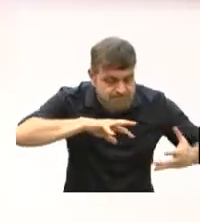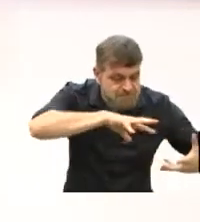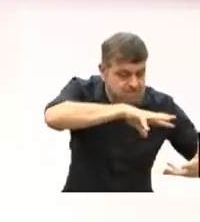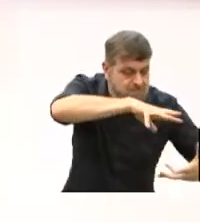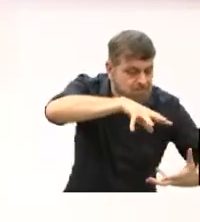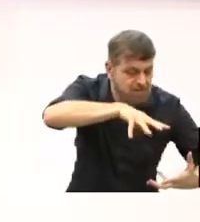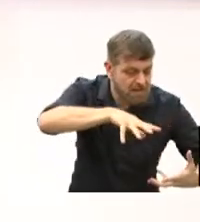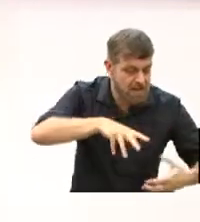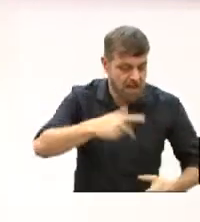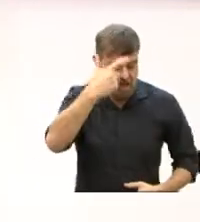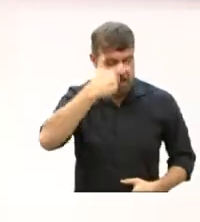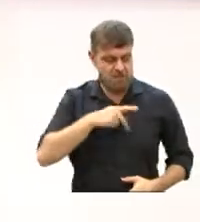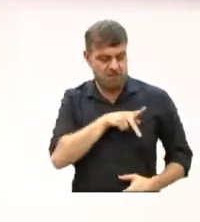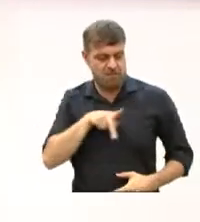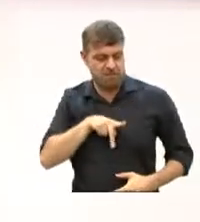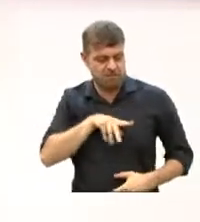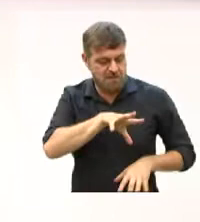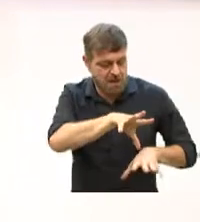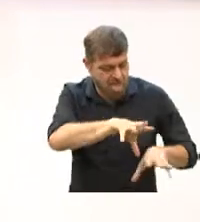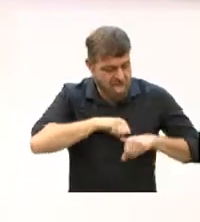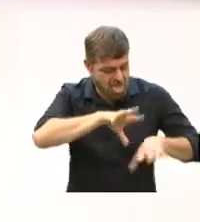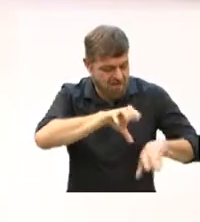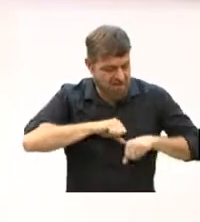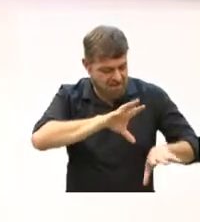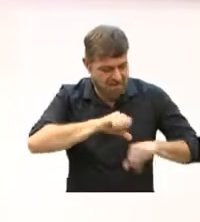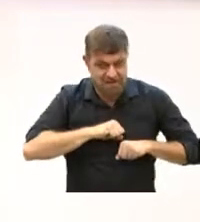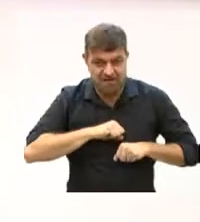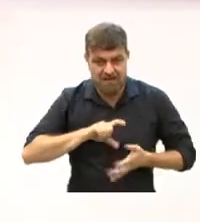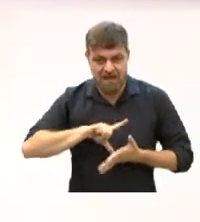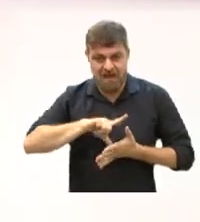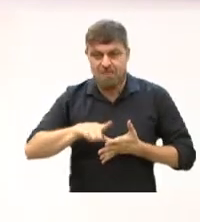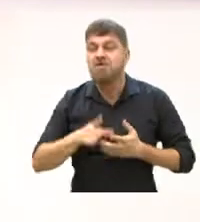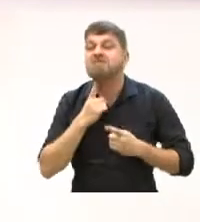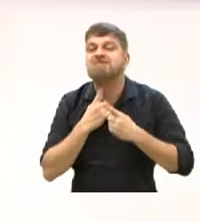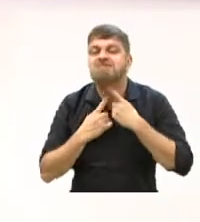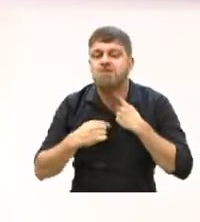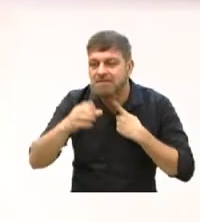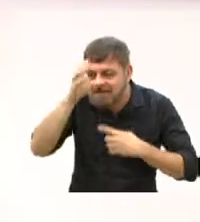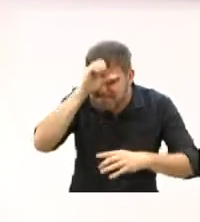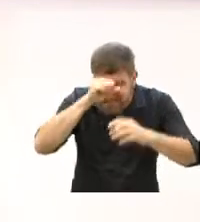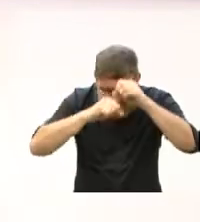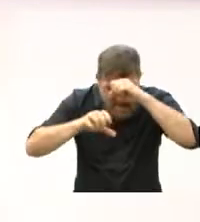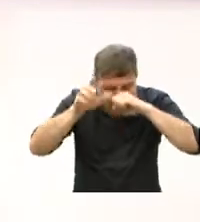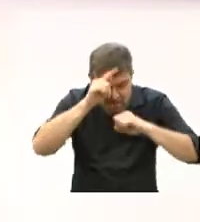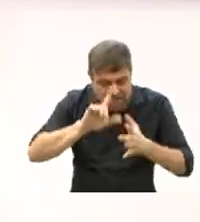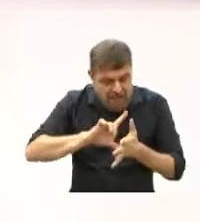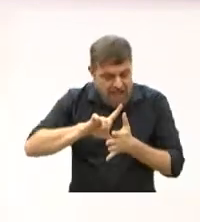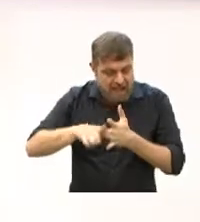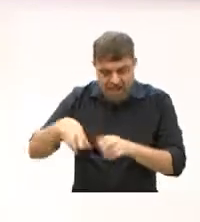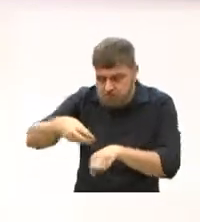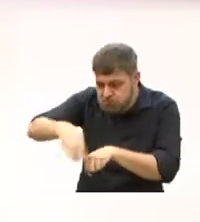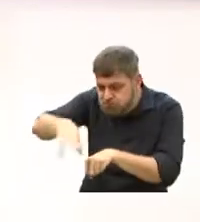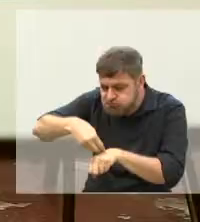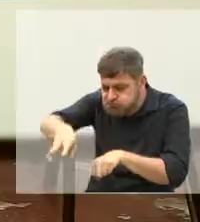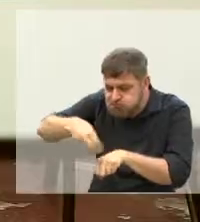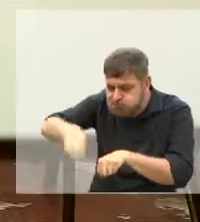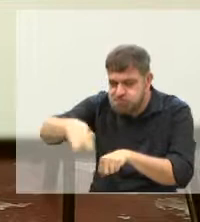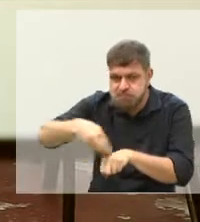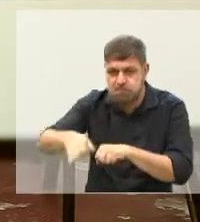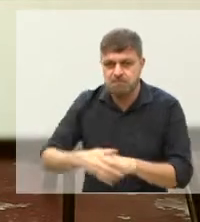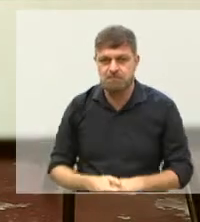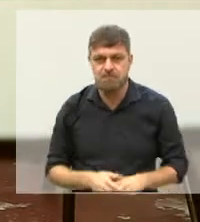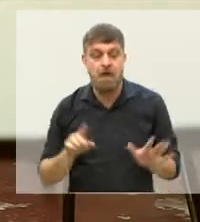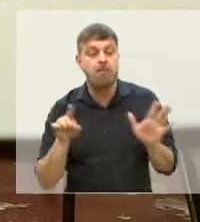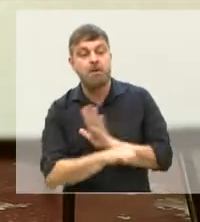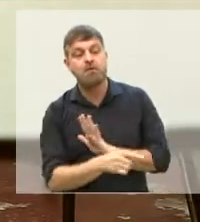perpassar o trabalho do professor. Um bom professor, ele é movido a isso. Ele é movido a esse desejo de aprender e esse desejo de levar outros a aprender. O que é